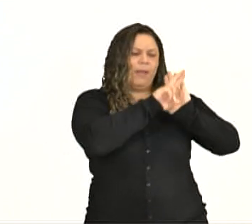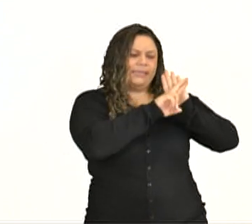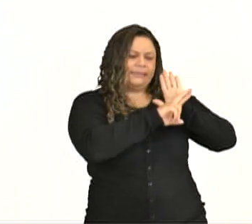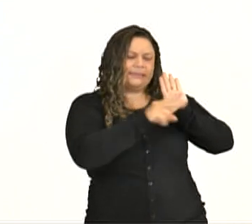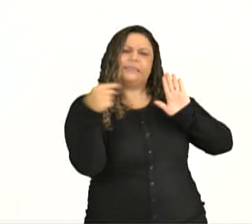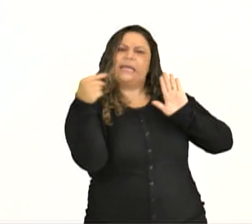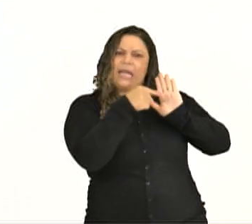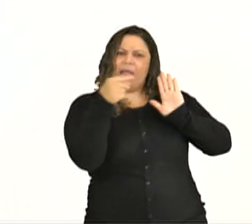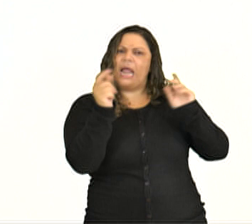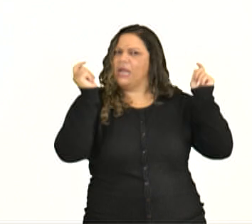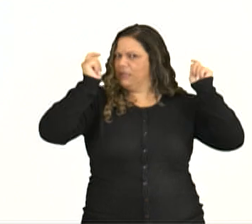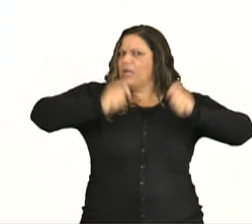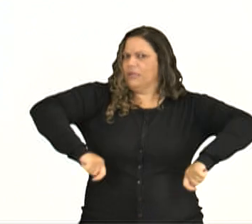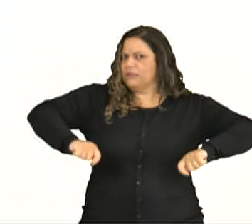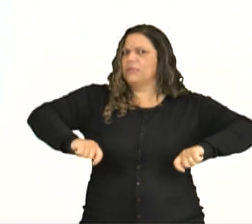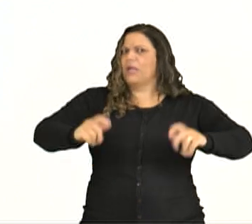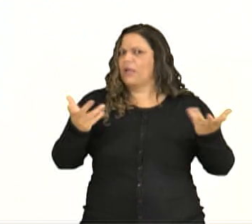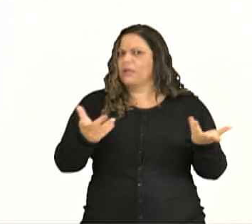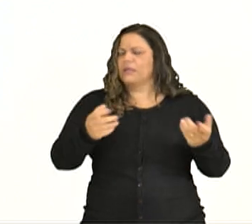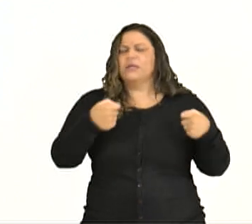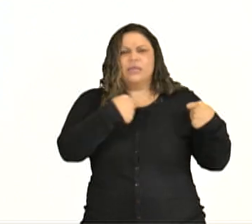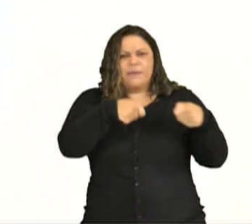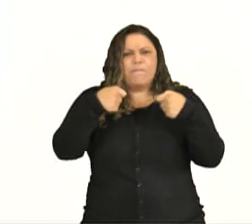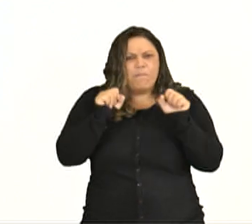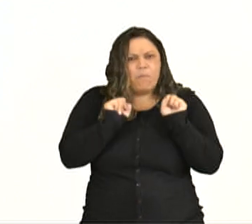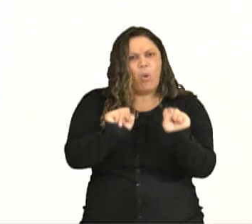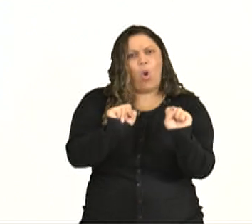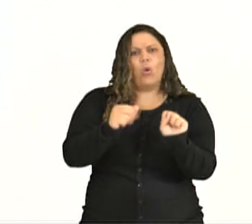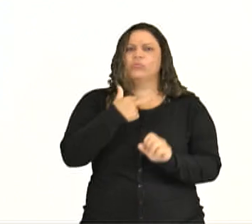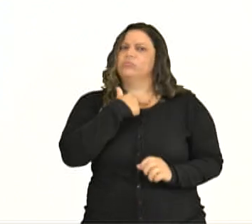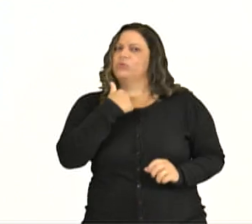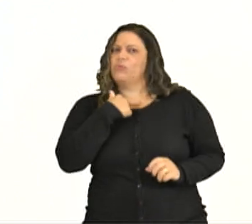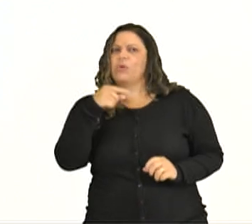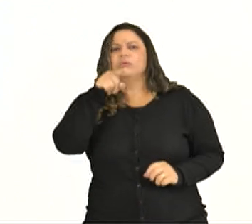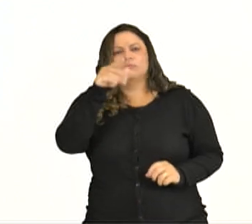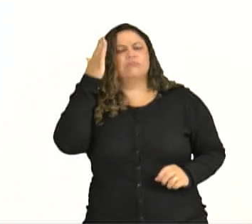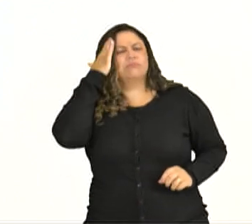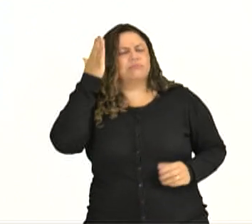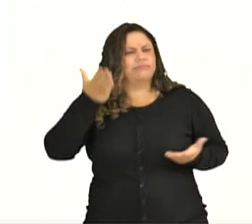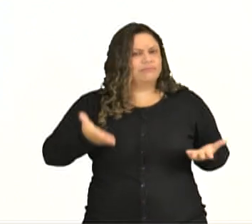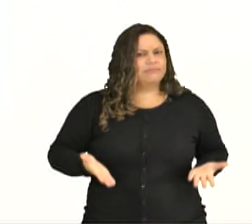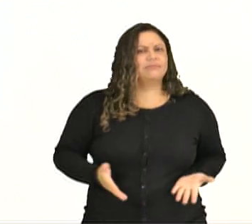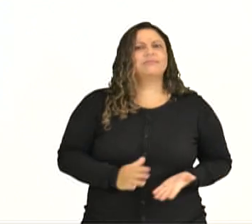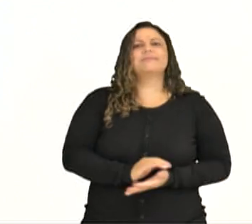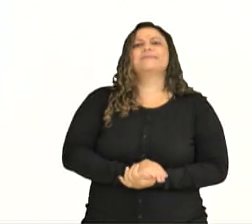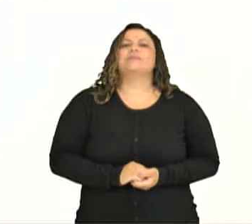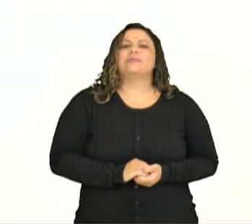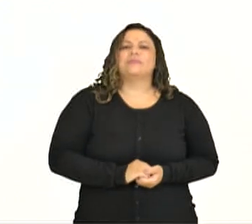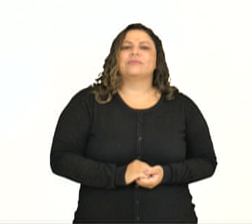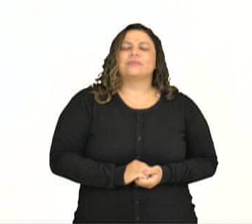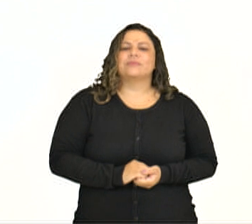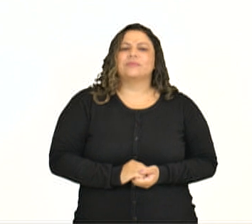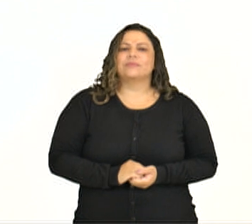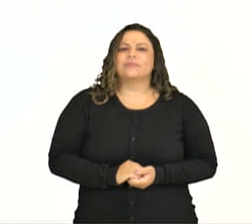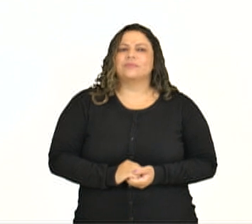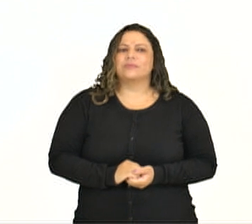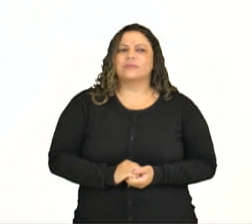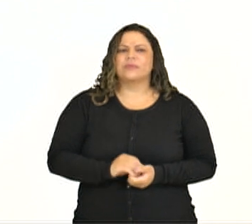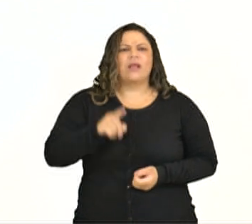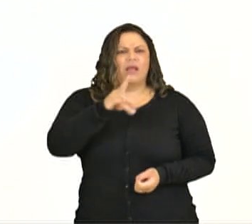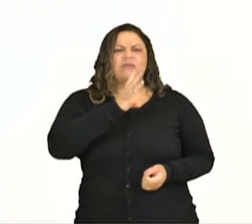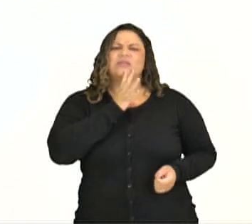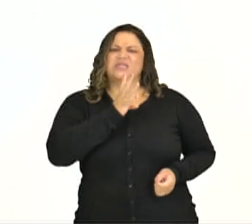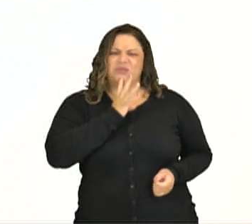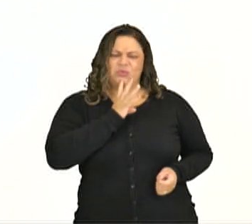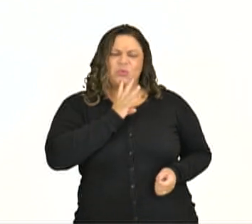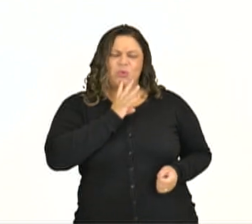filosofia que eles seguem? O que eles devem ou não fazer? Então é isso que eu quero saber de vocês. E você conhece os instrumentos utilizados